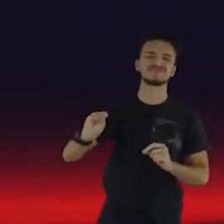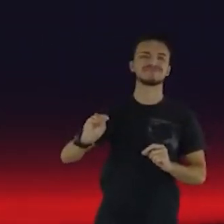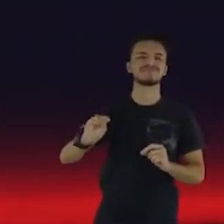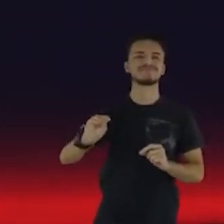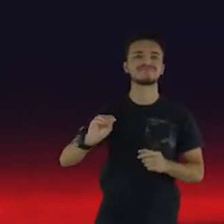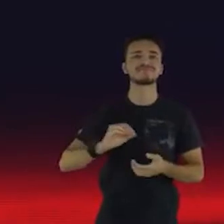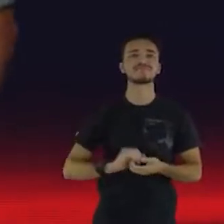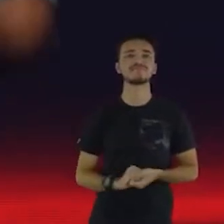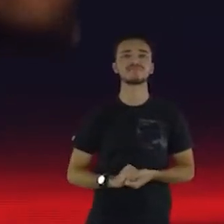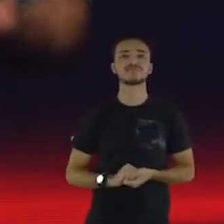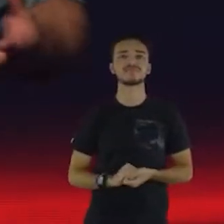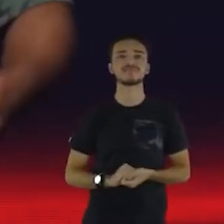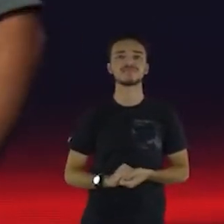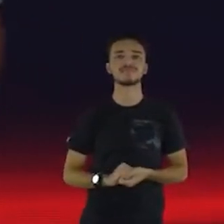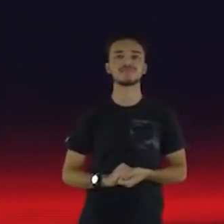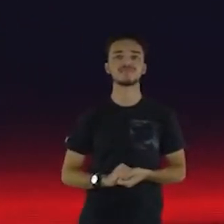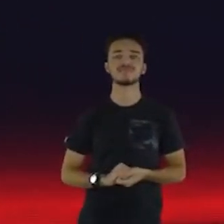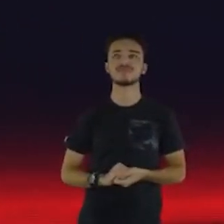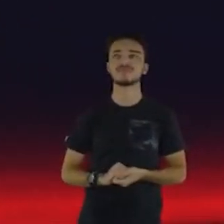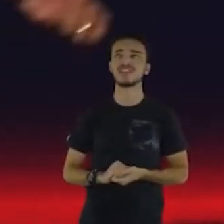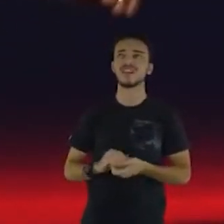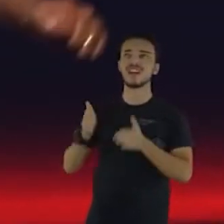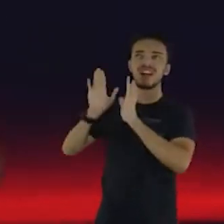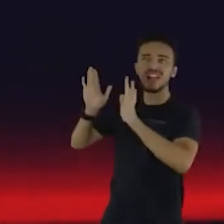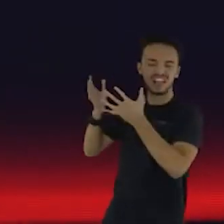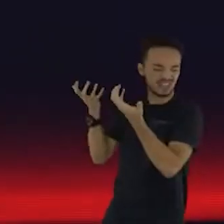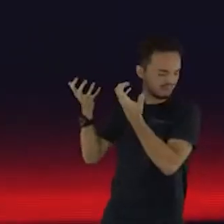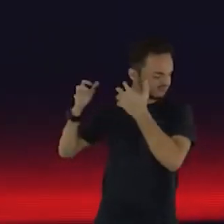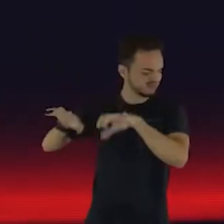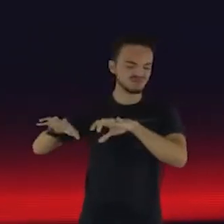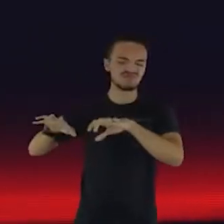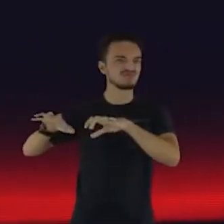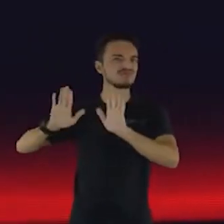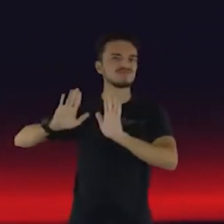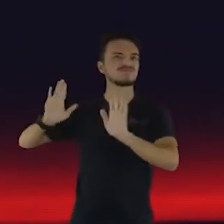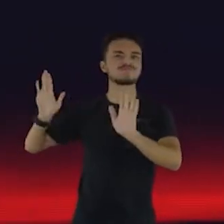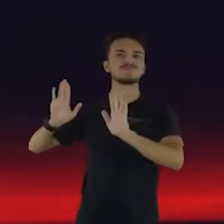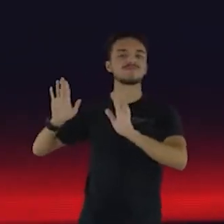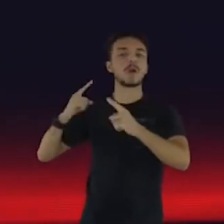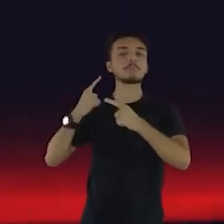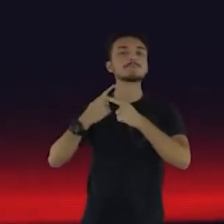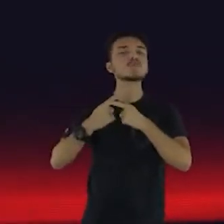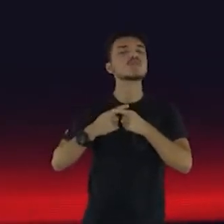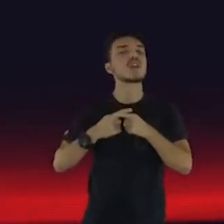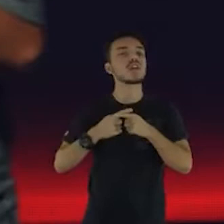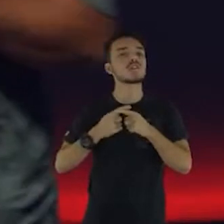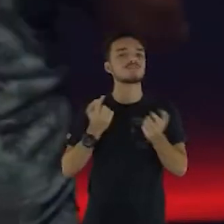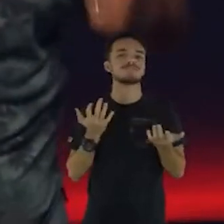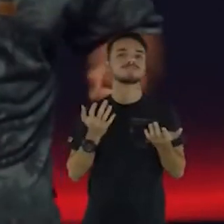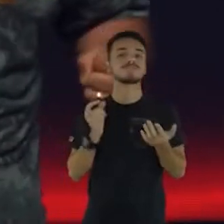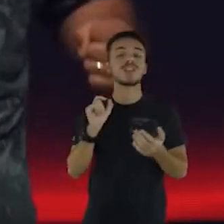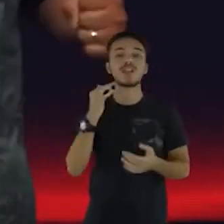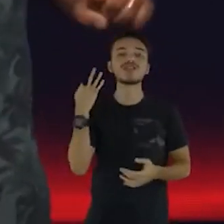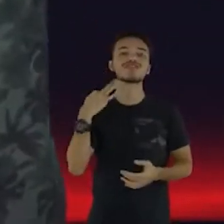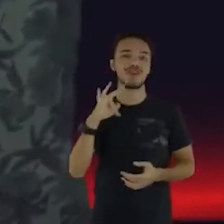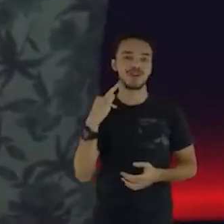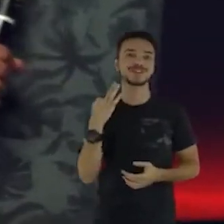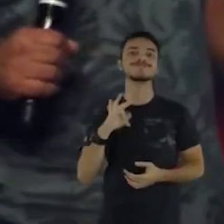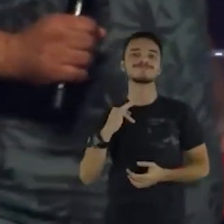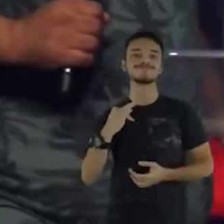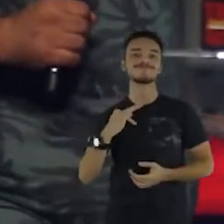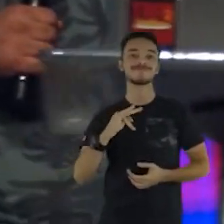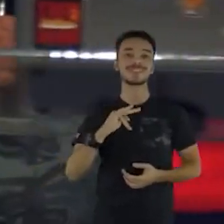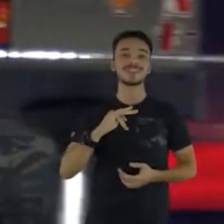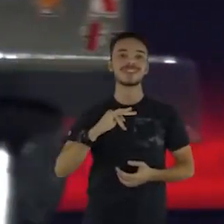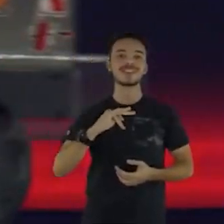de nós deixarmos Deus fazer a gente crescer, esticar, porque dói. E todas as vezes que dói, a